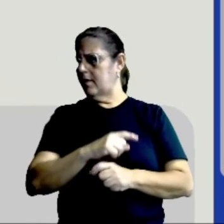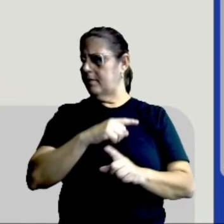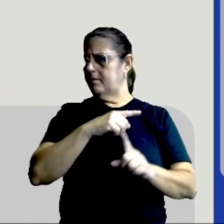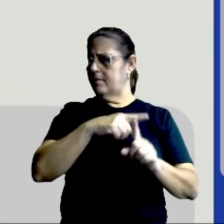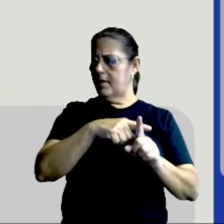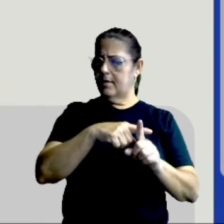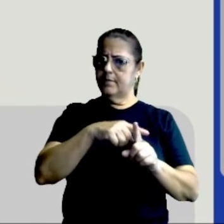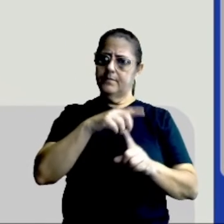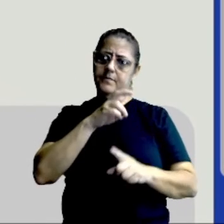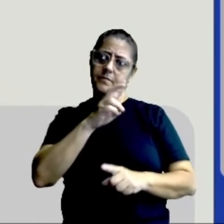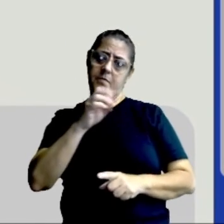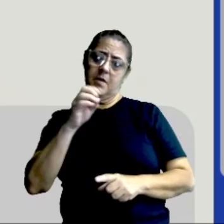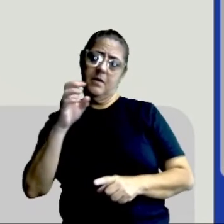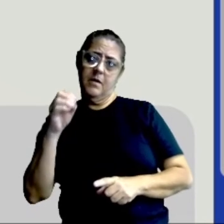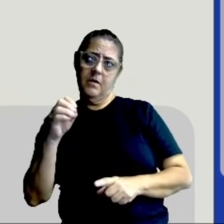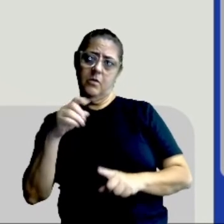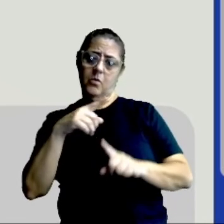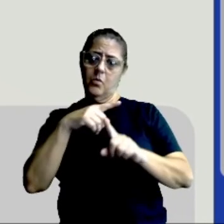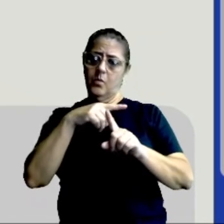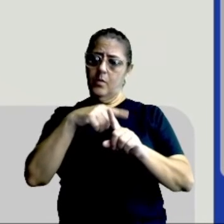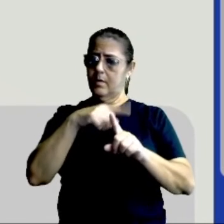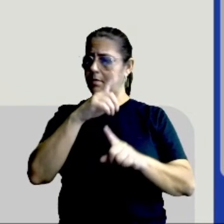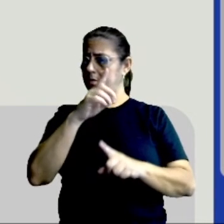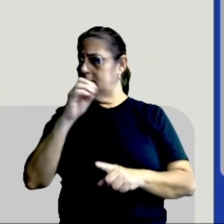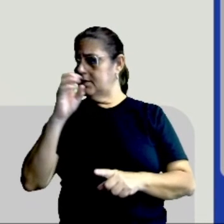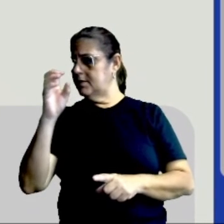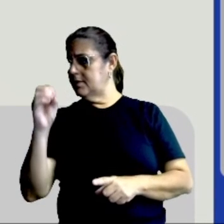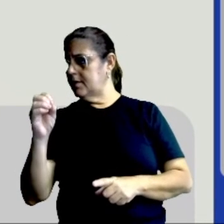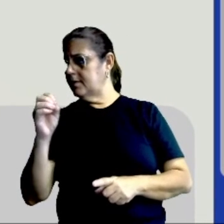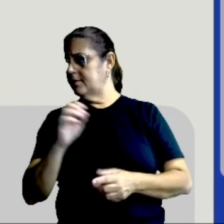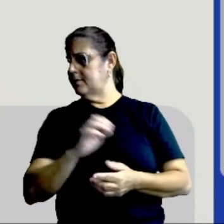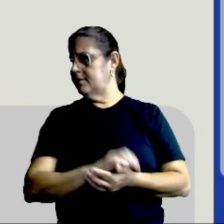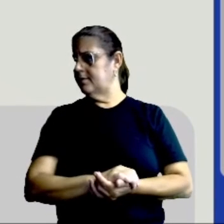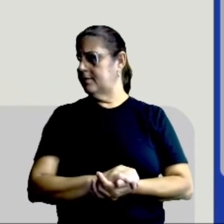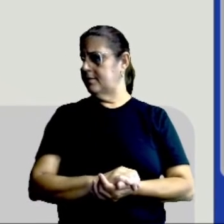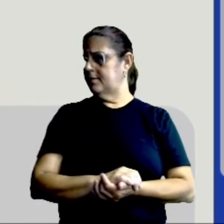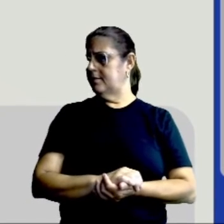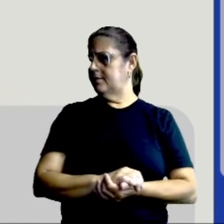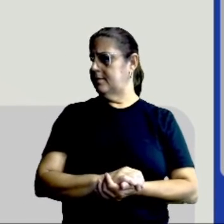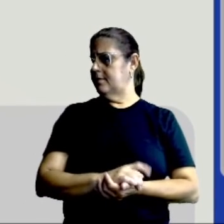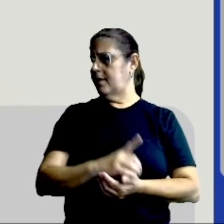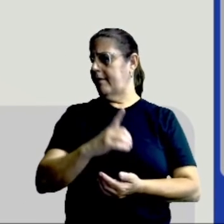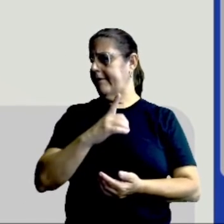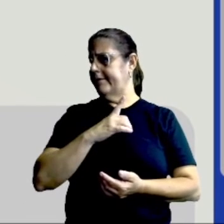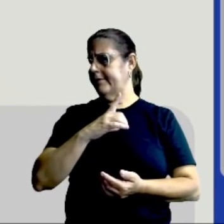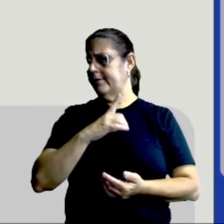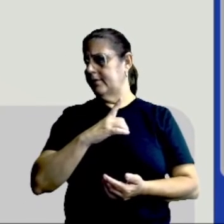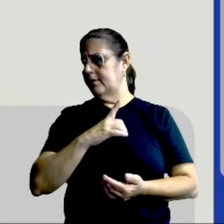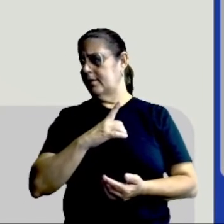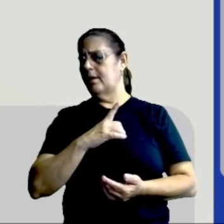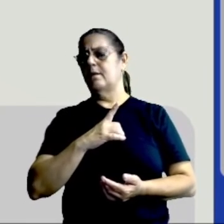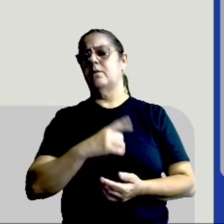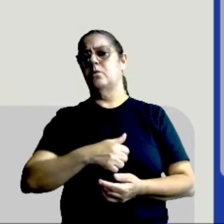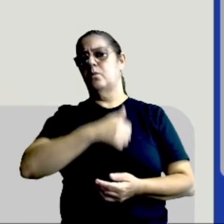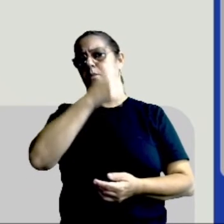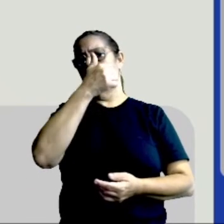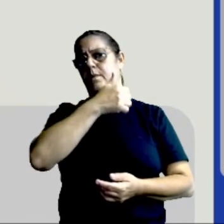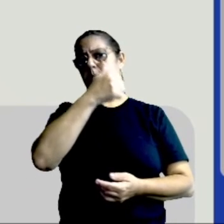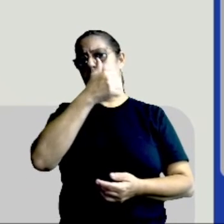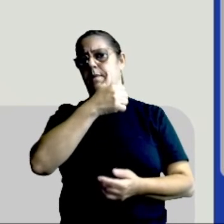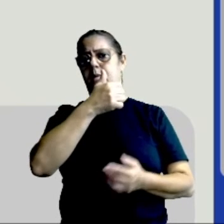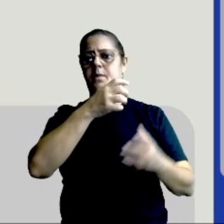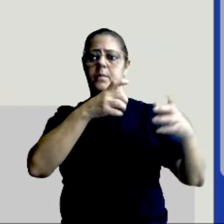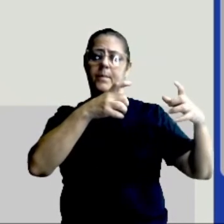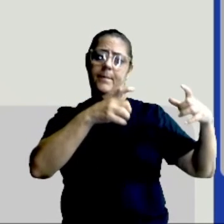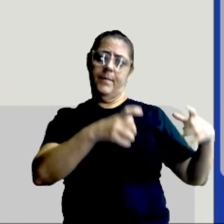e vai somar também com 100. E aí, a gente representou todas as medidas que estão no primeiro prato,